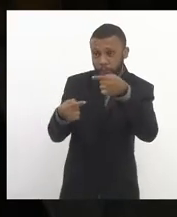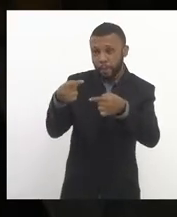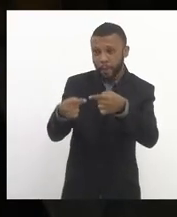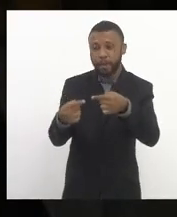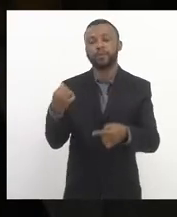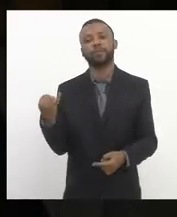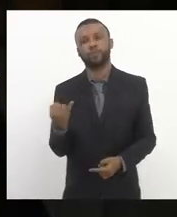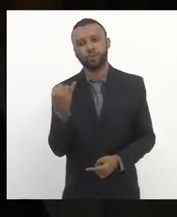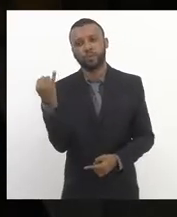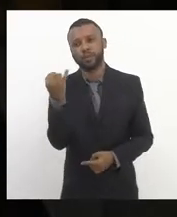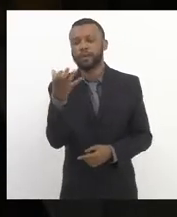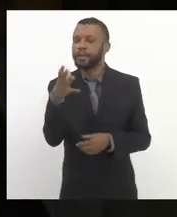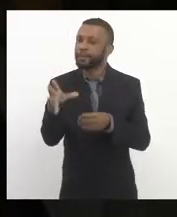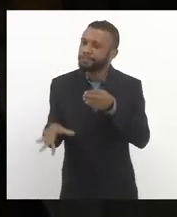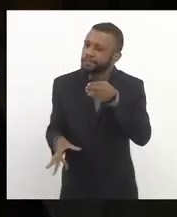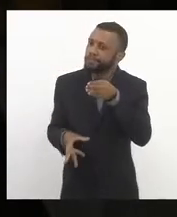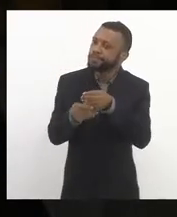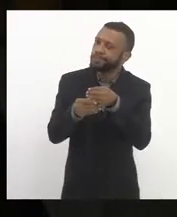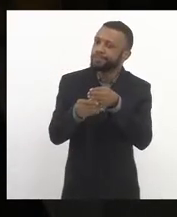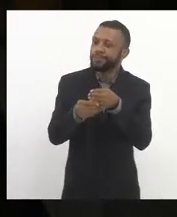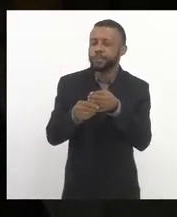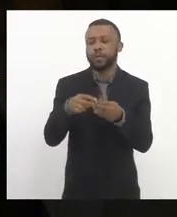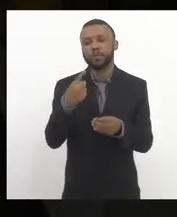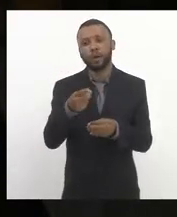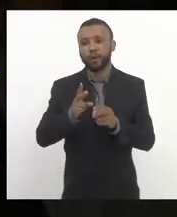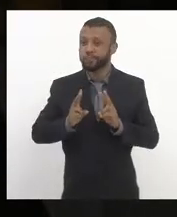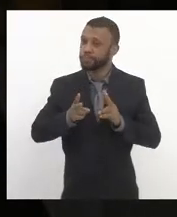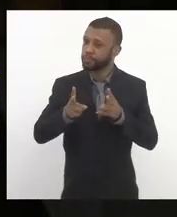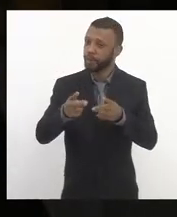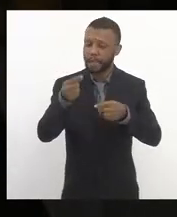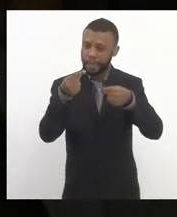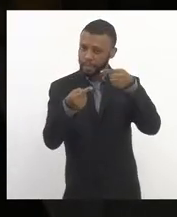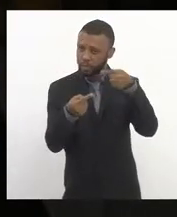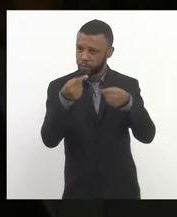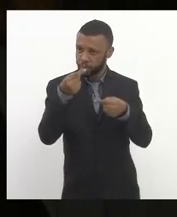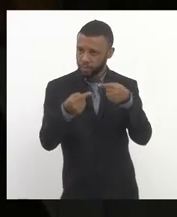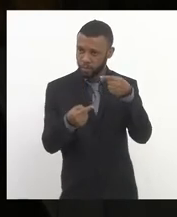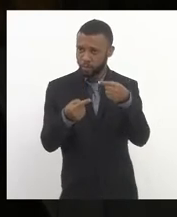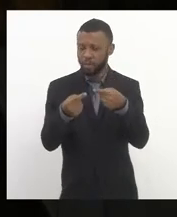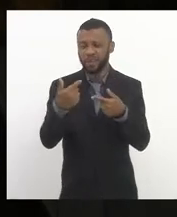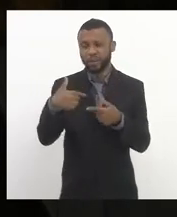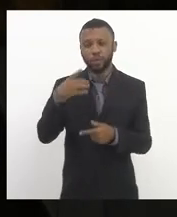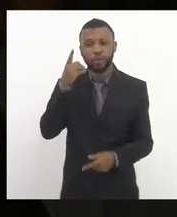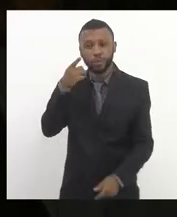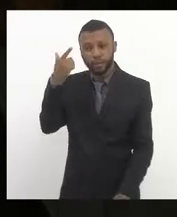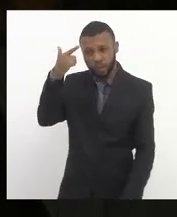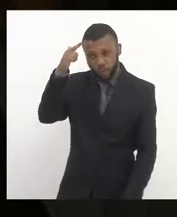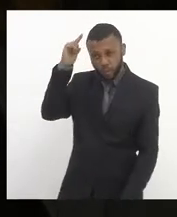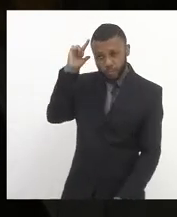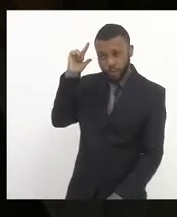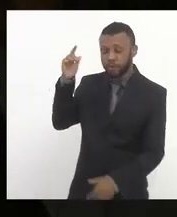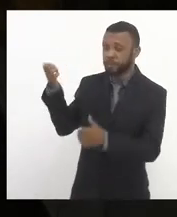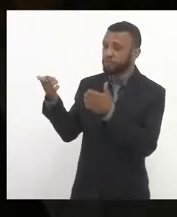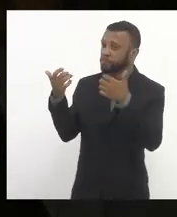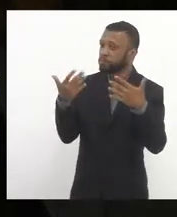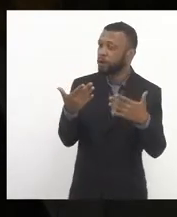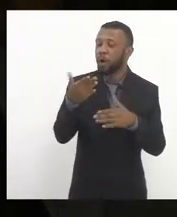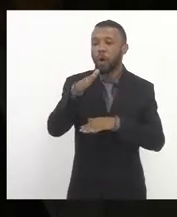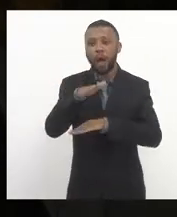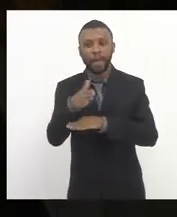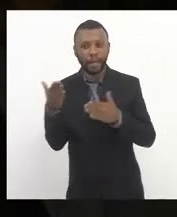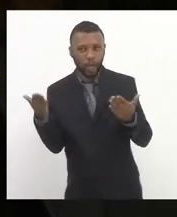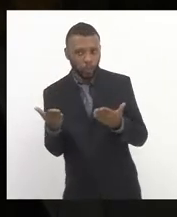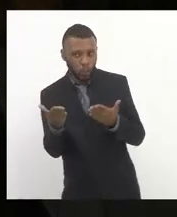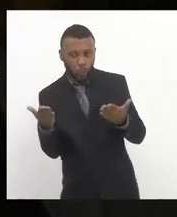queria completar, na verdade, continuar essa discussão que o Luiz Paulo fez na tarde de hoje, pegando como mote o projeto